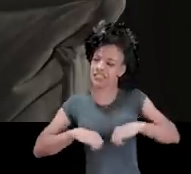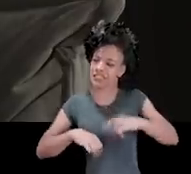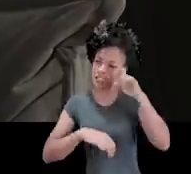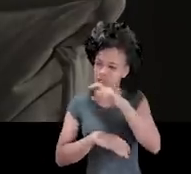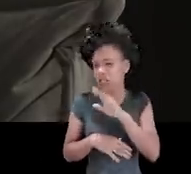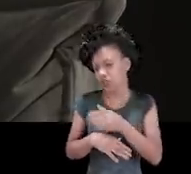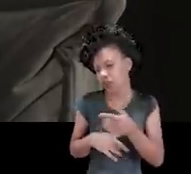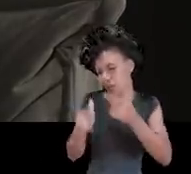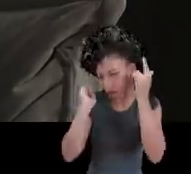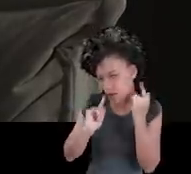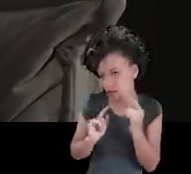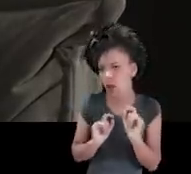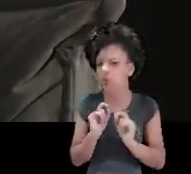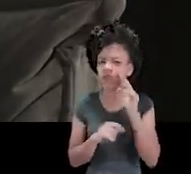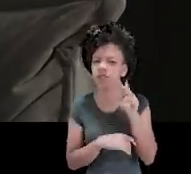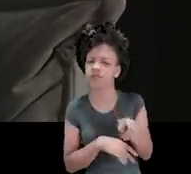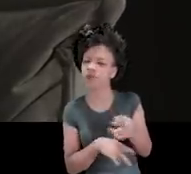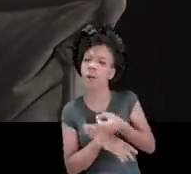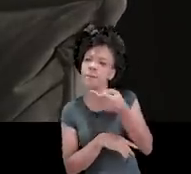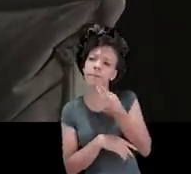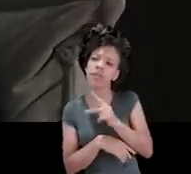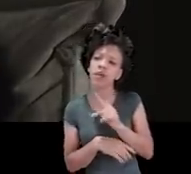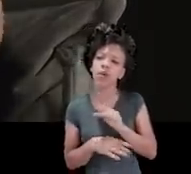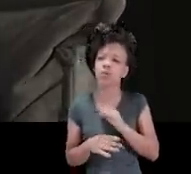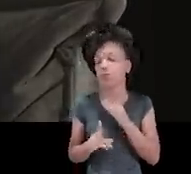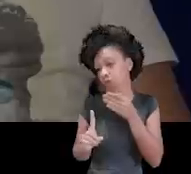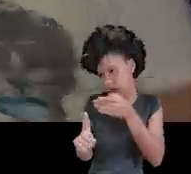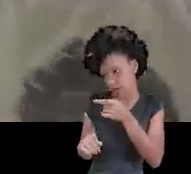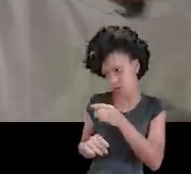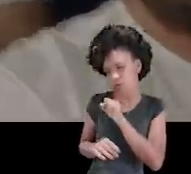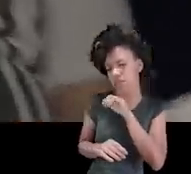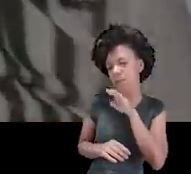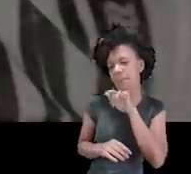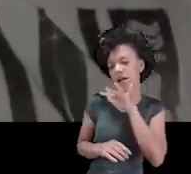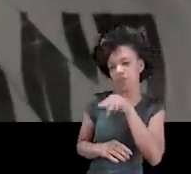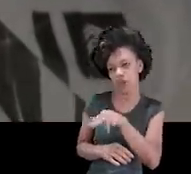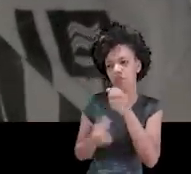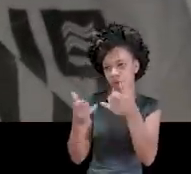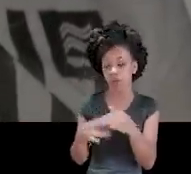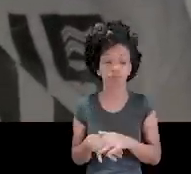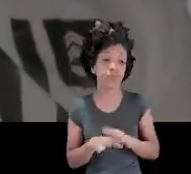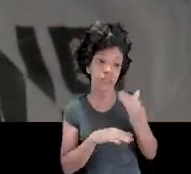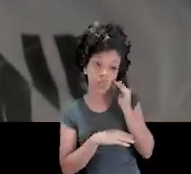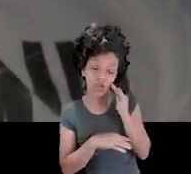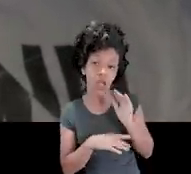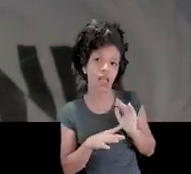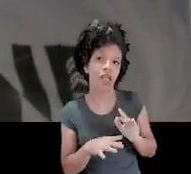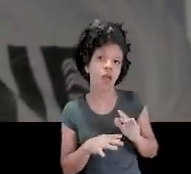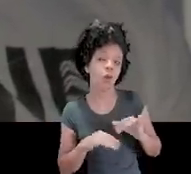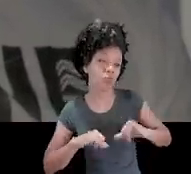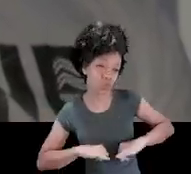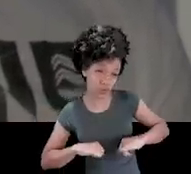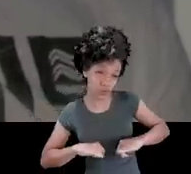careca. E o que, que você vê disso? Indo no que o Sebastião também entendi. Falou. Entendi. Eu acho que é mais no sentido do quão doloroso foi